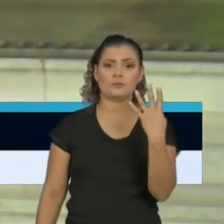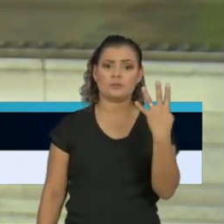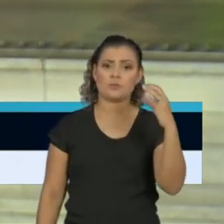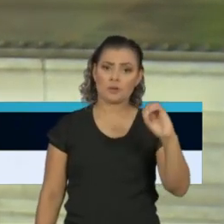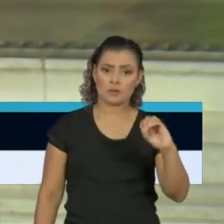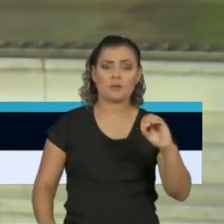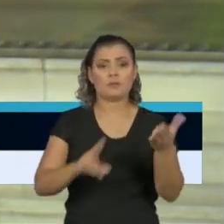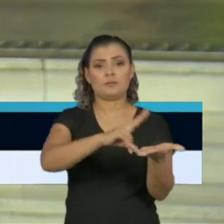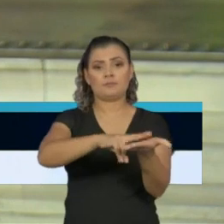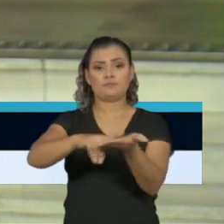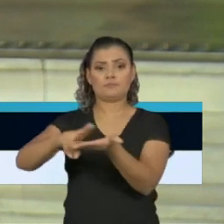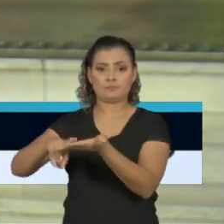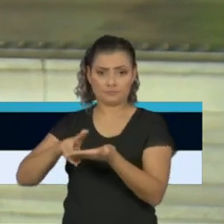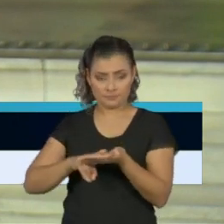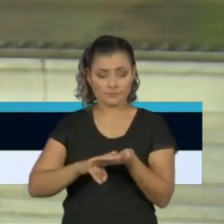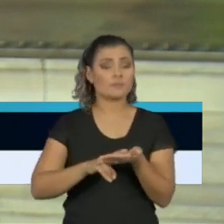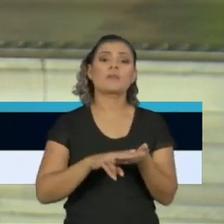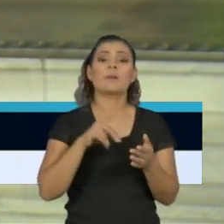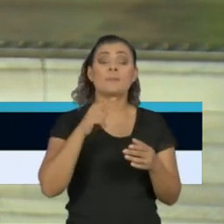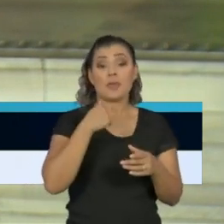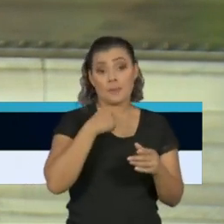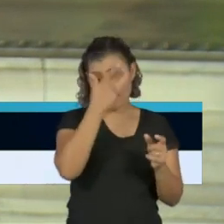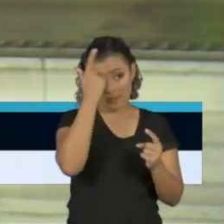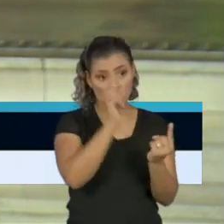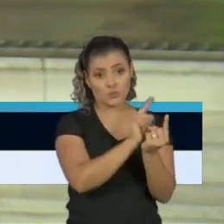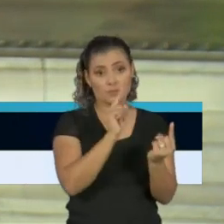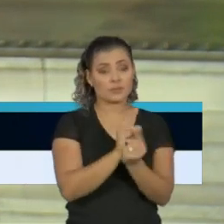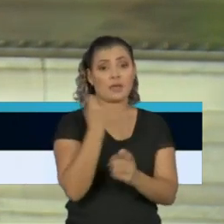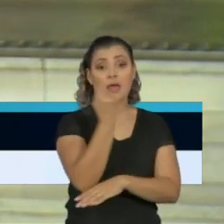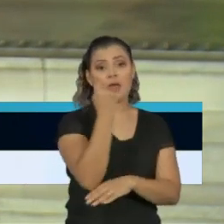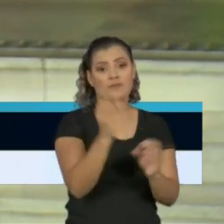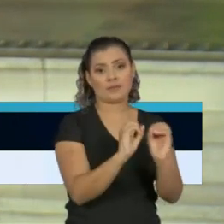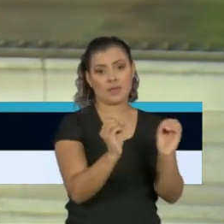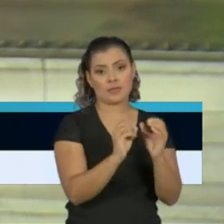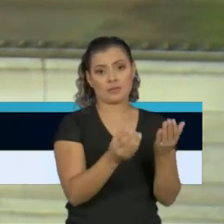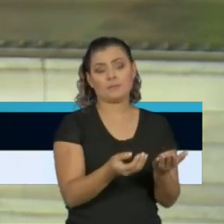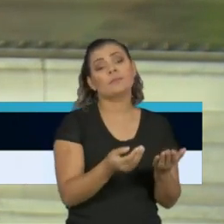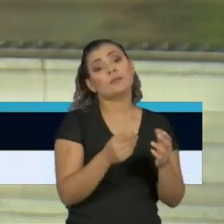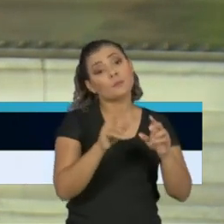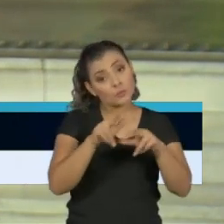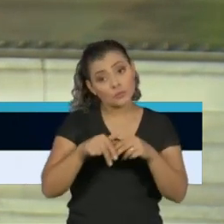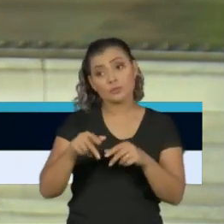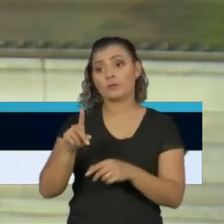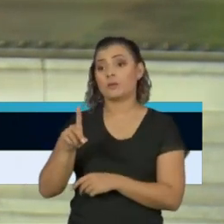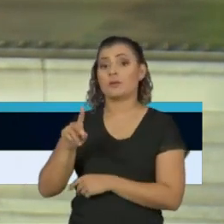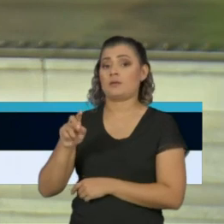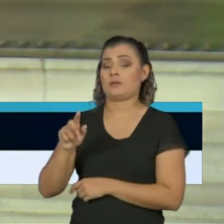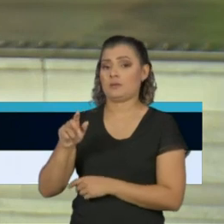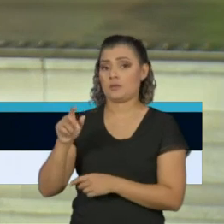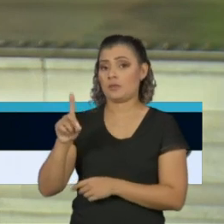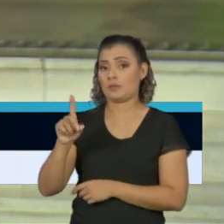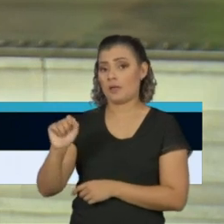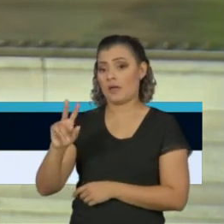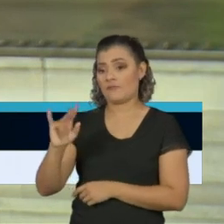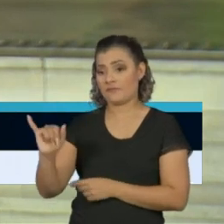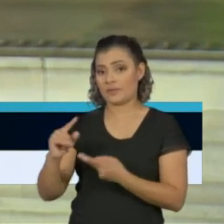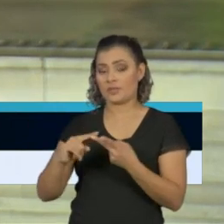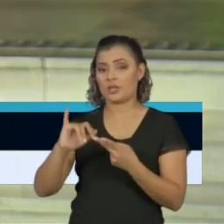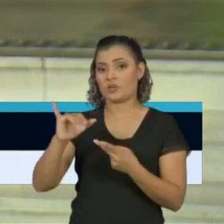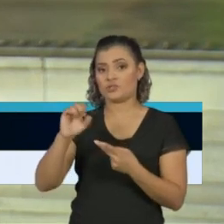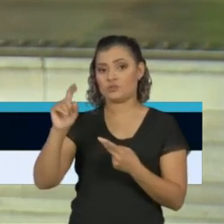2.240 leitos de baixa complexidade, fundamentais, e o Dr. German e o Dr. Davi Wippe poderão expor